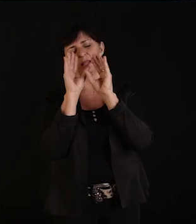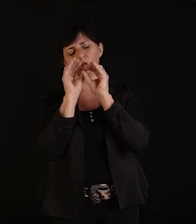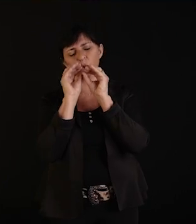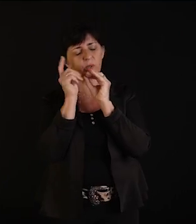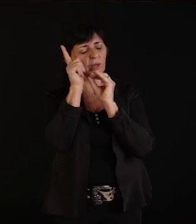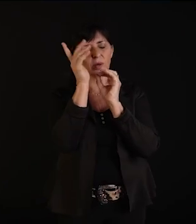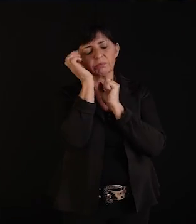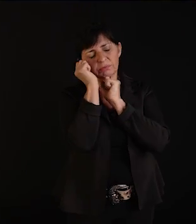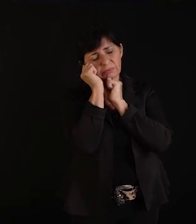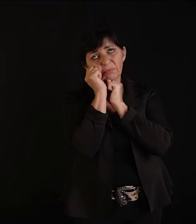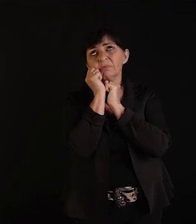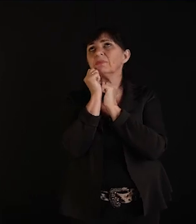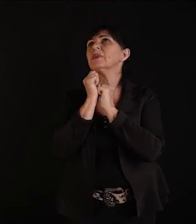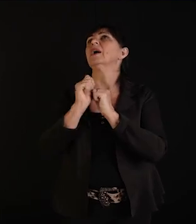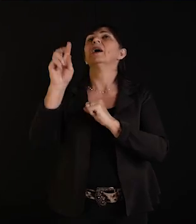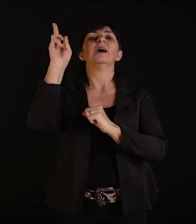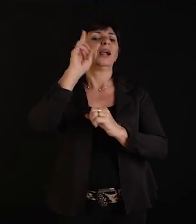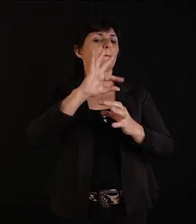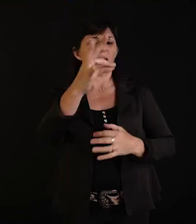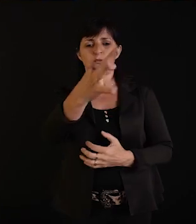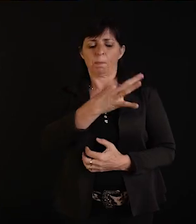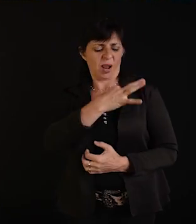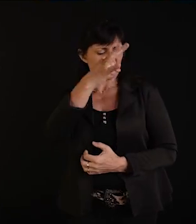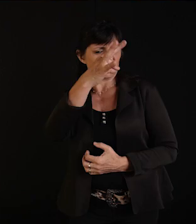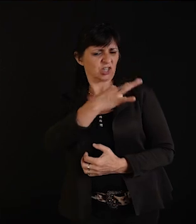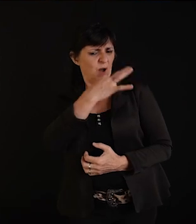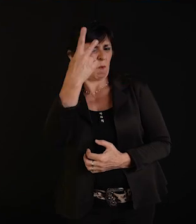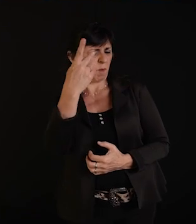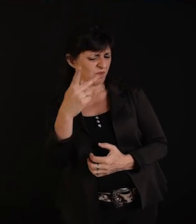claro, transbordando de paixão.